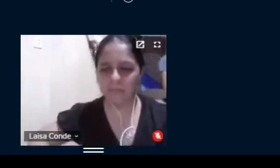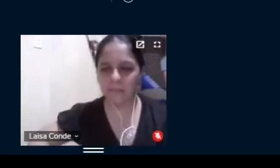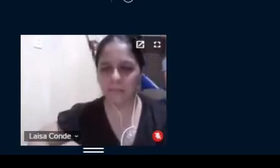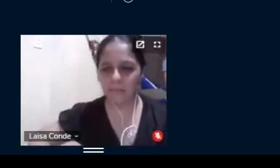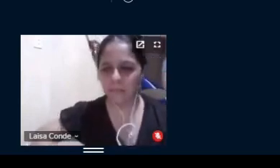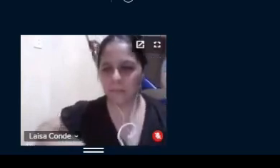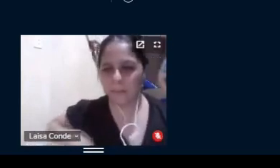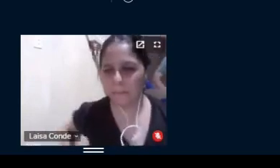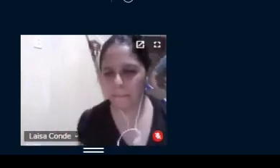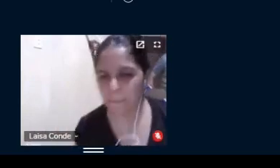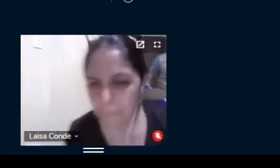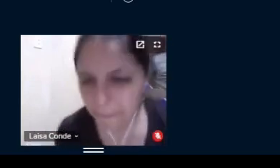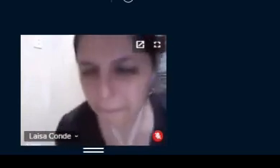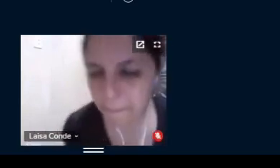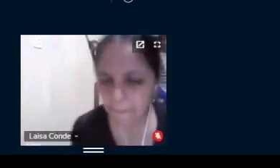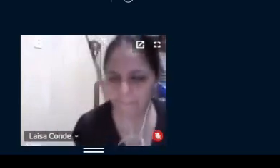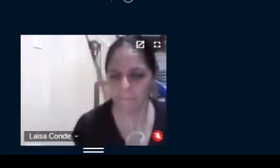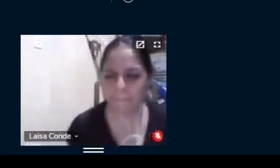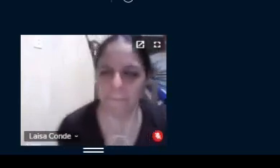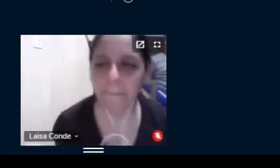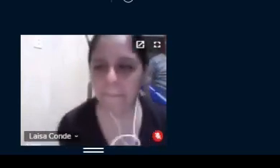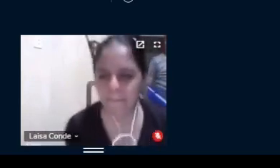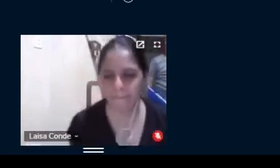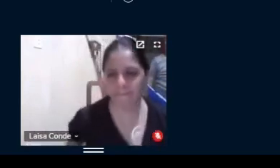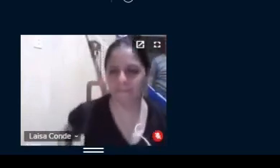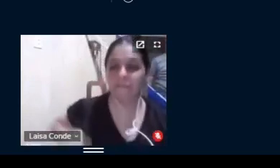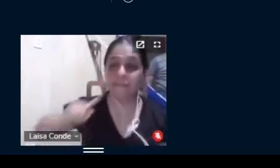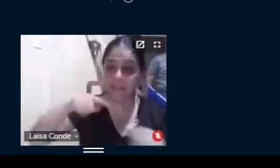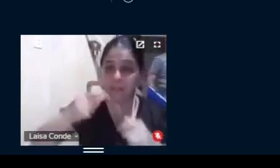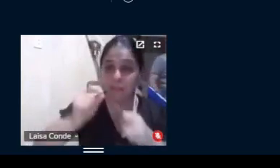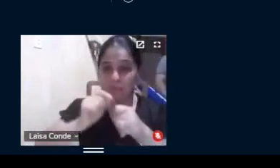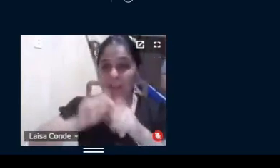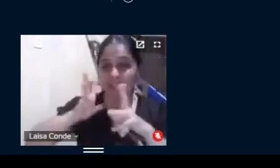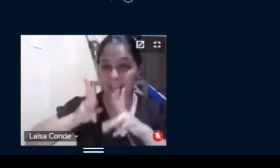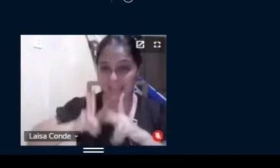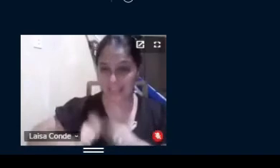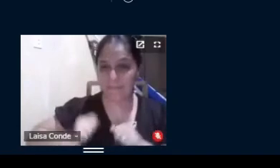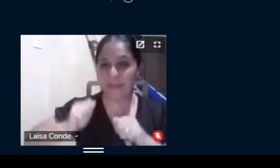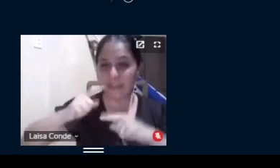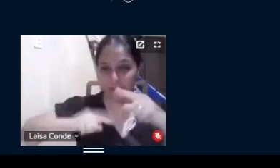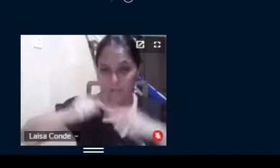E depois a gente faz a limpeza da nossa pecinha.